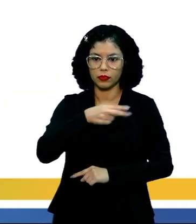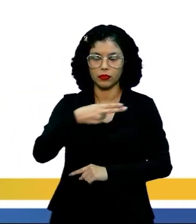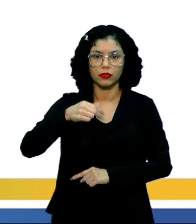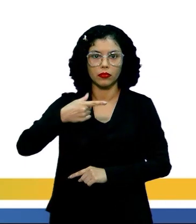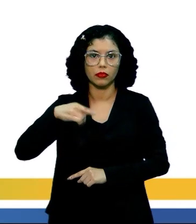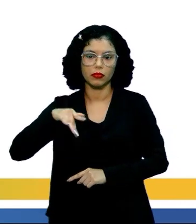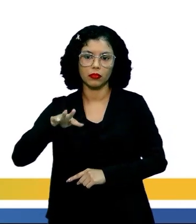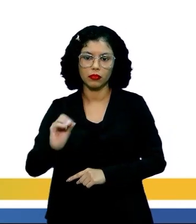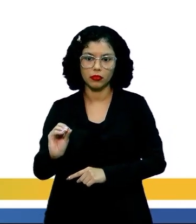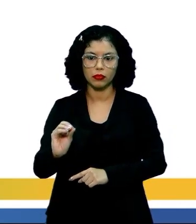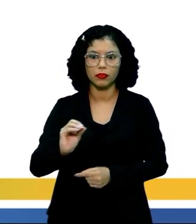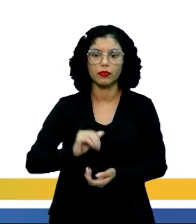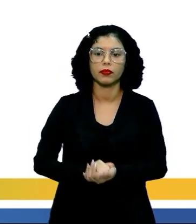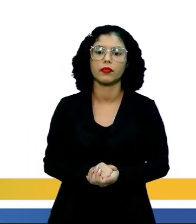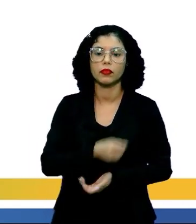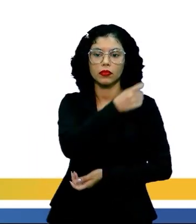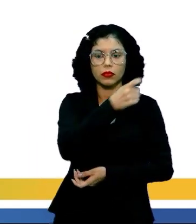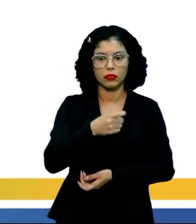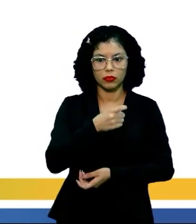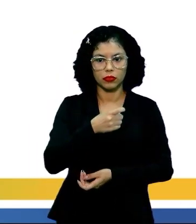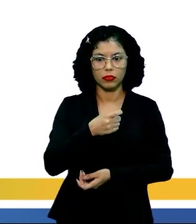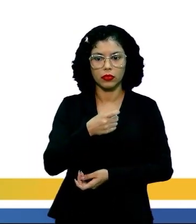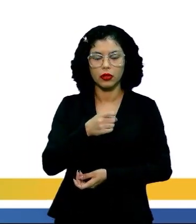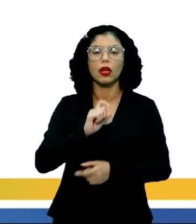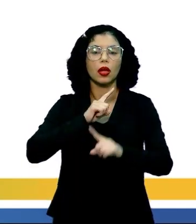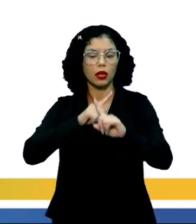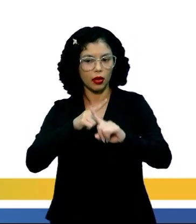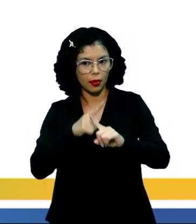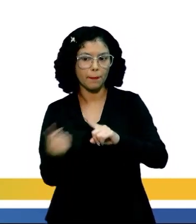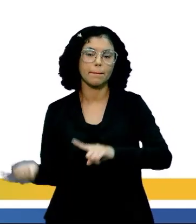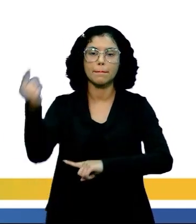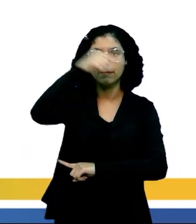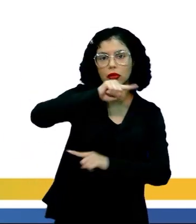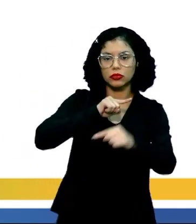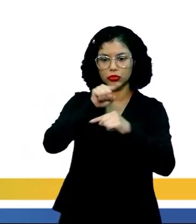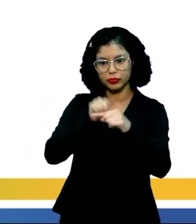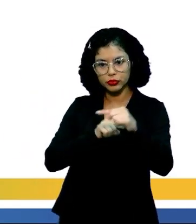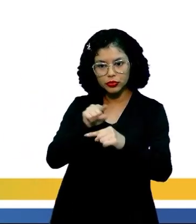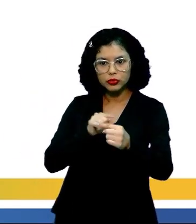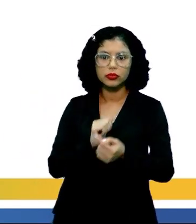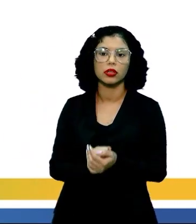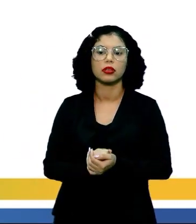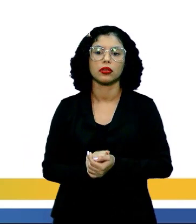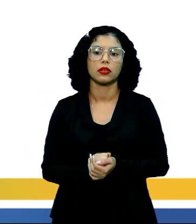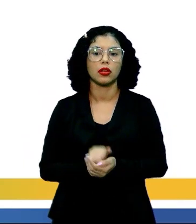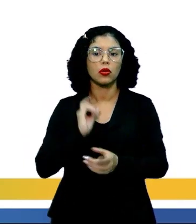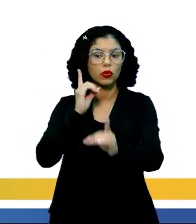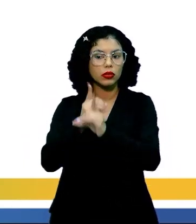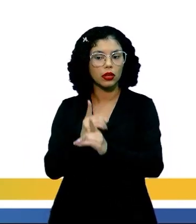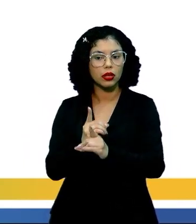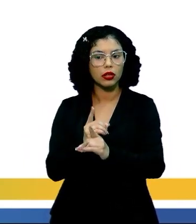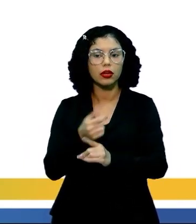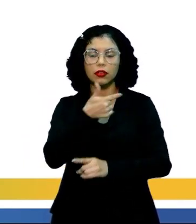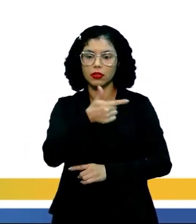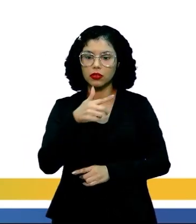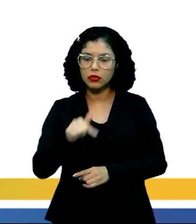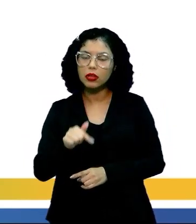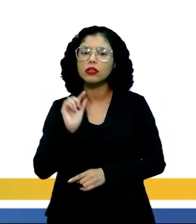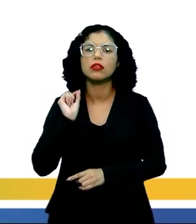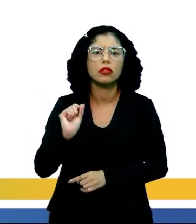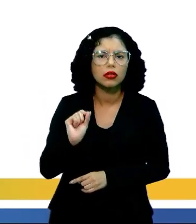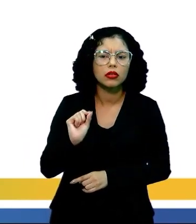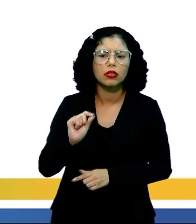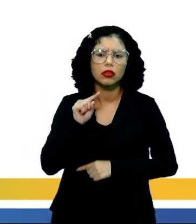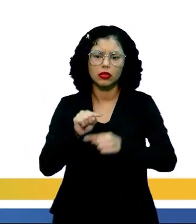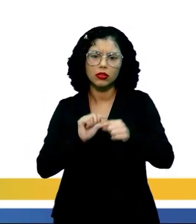igual a 270, 100 que está multiplicando passa dividindo, então eu encontrei 27. E o que